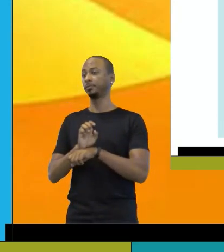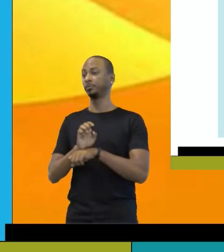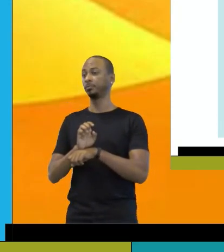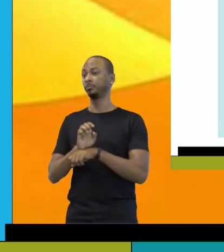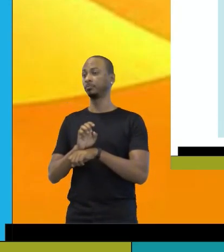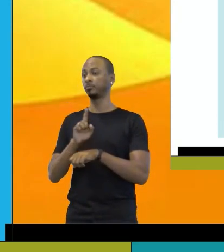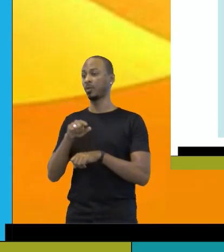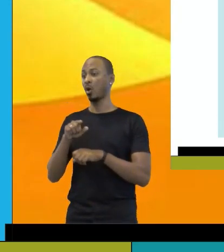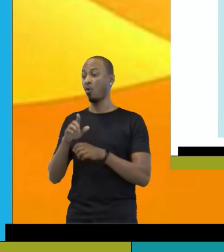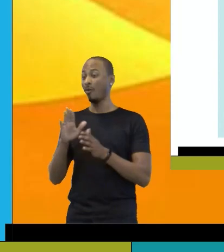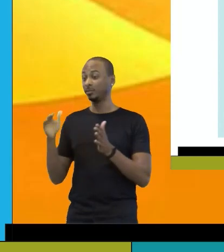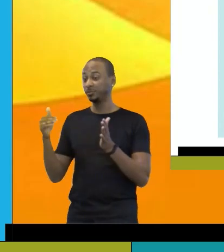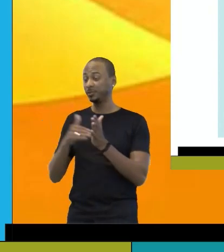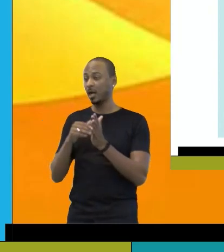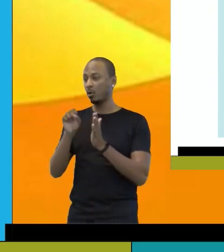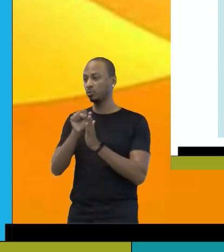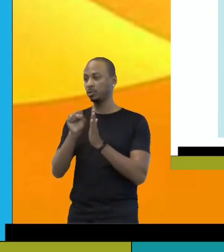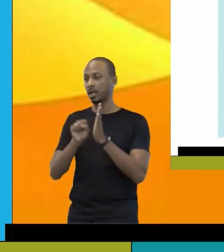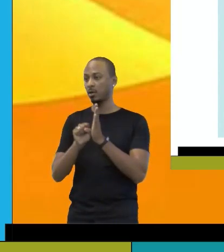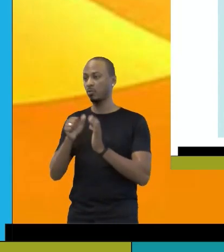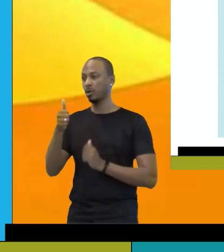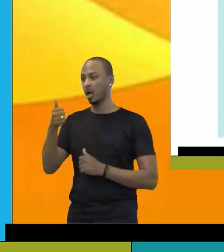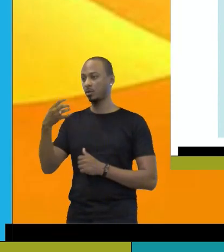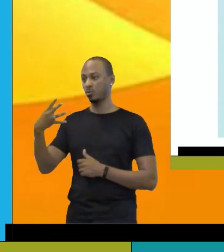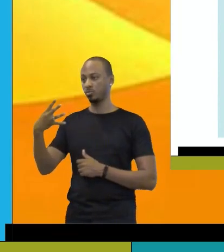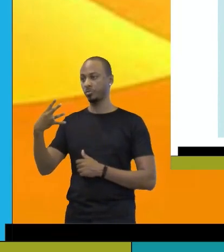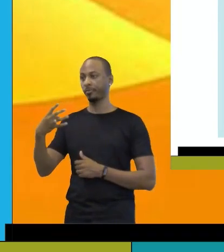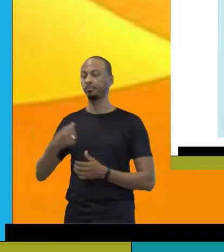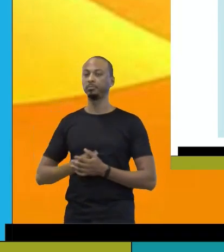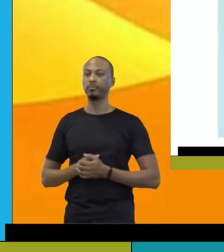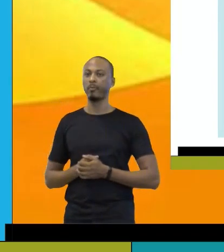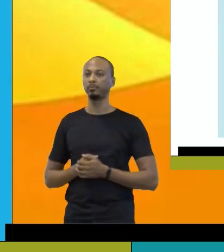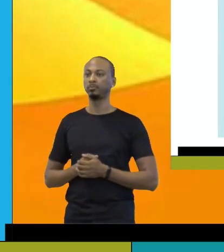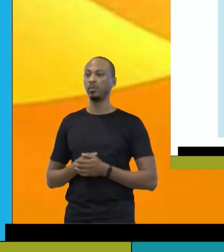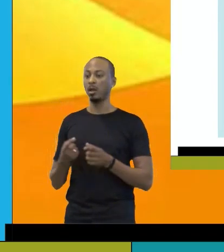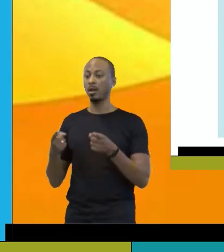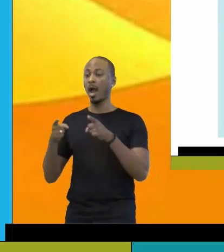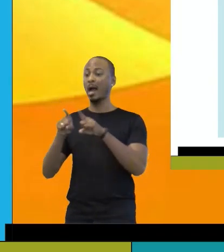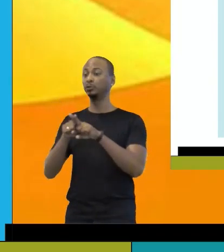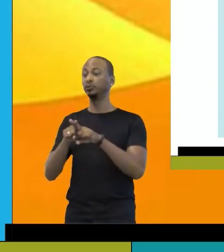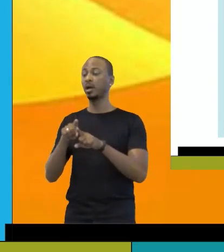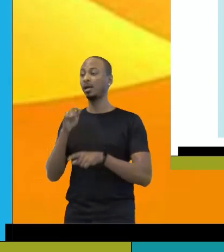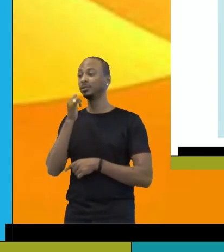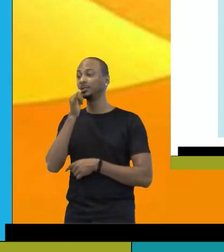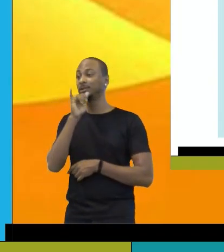final do século XIV. Sabem quando foi a unificação italiana?